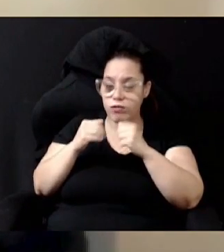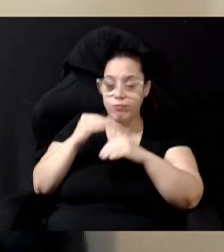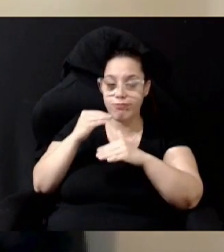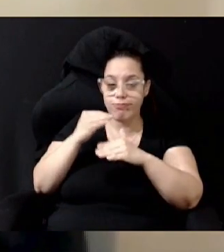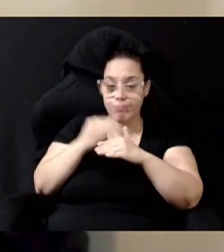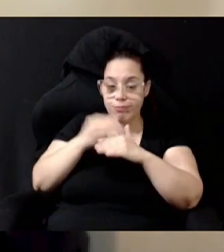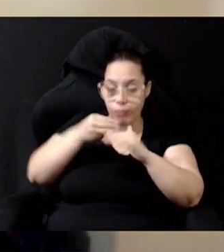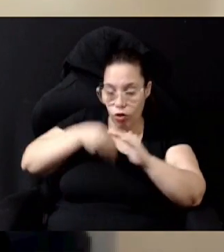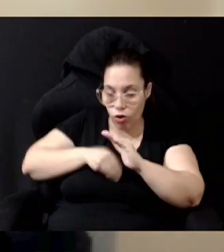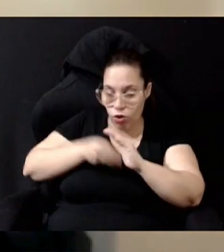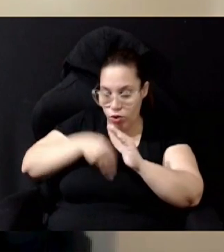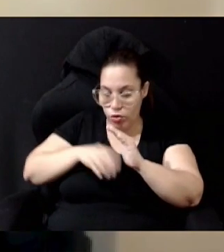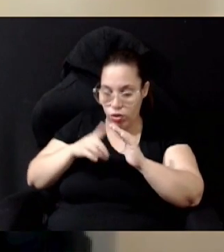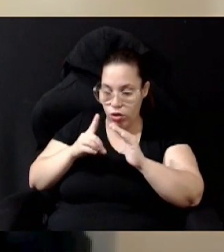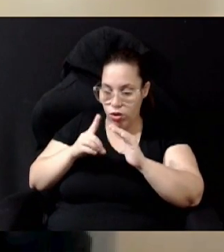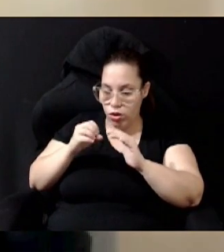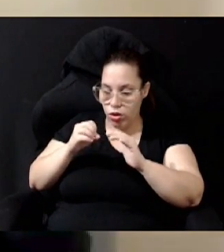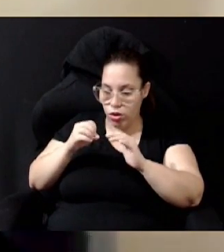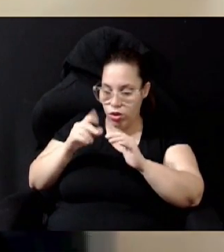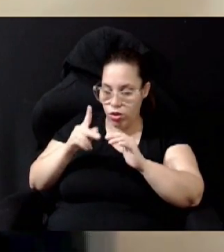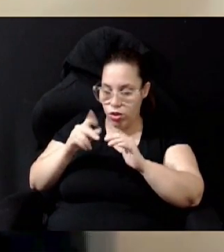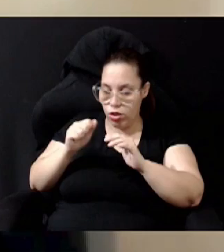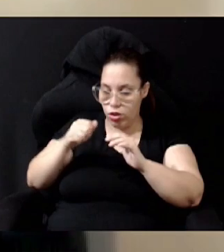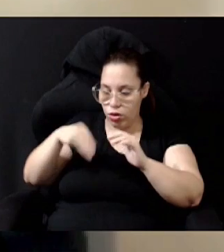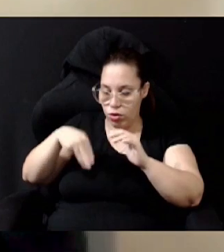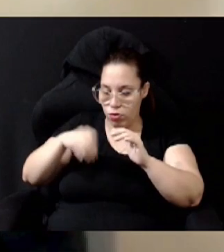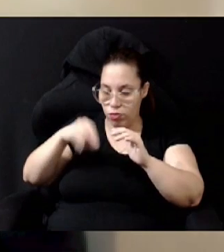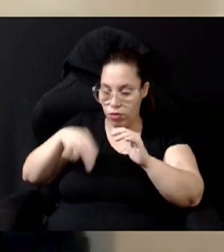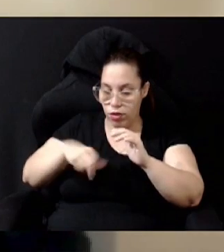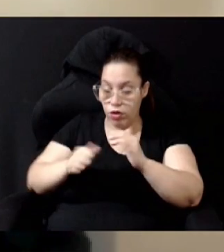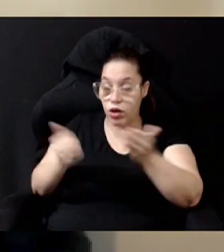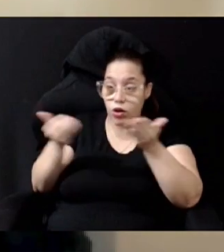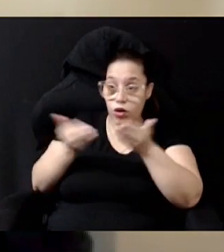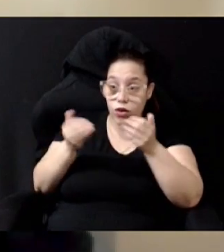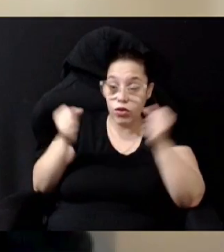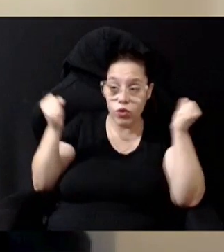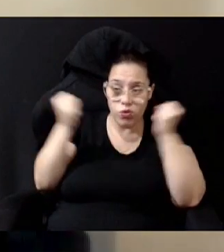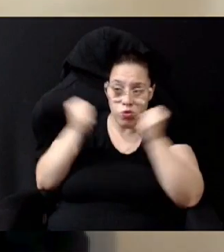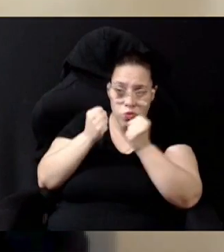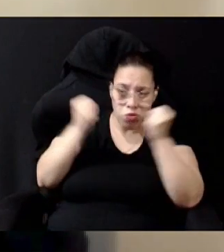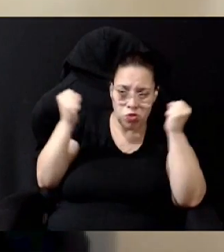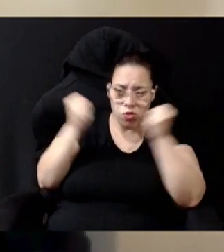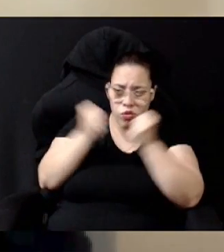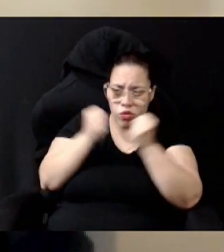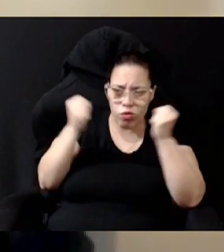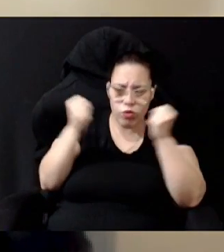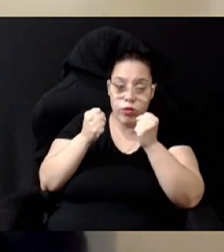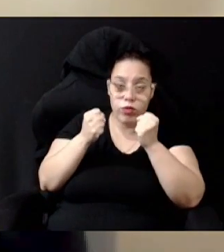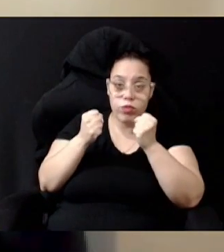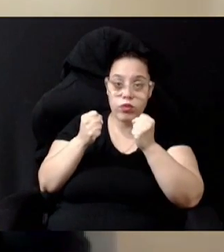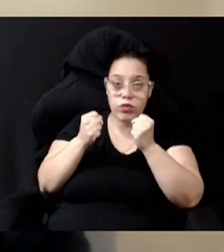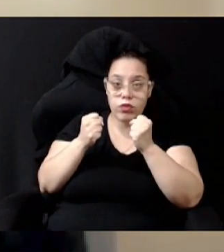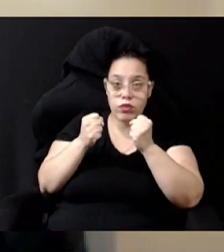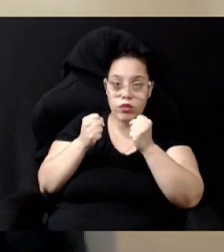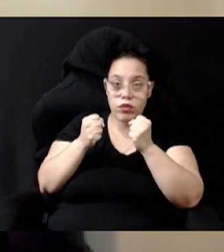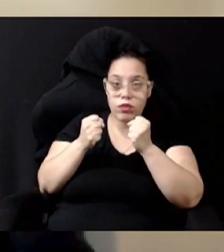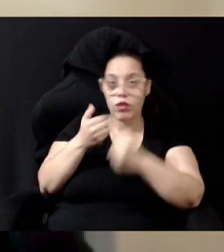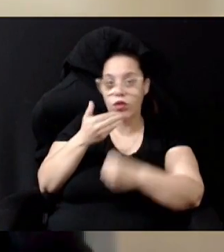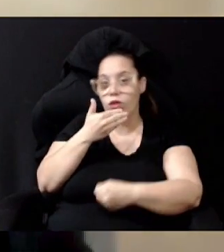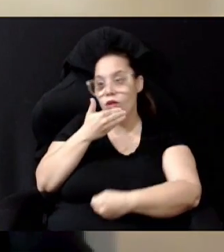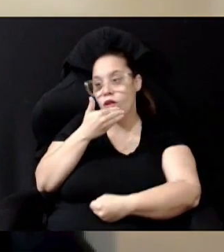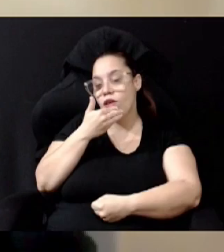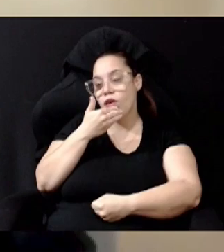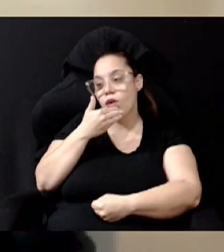dopamina. Hoje é o seguinte: se você fizer atividade física, você vai otimizar esse estoque de